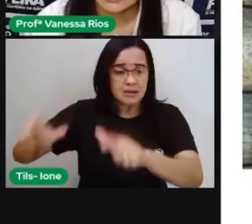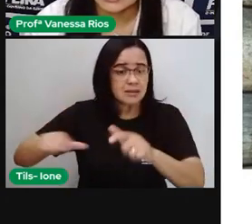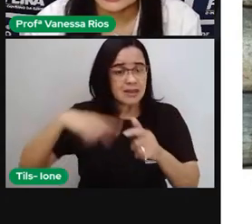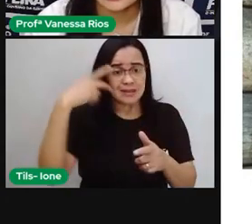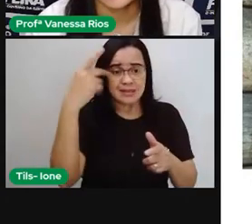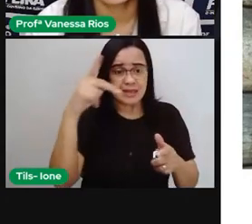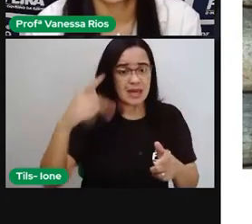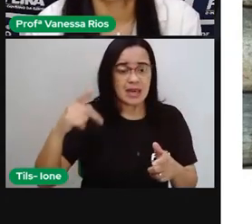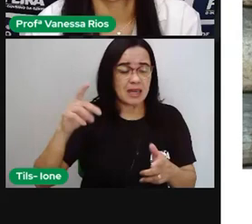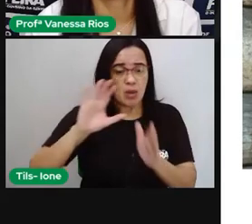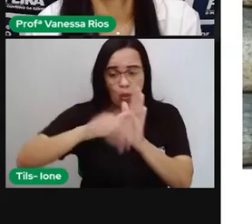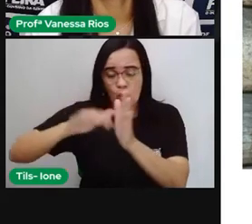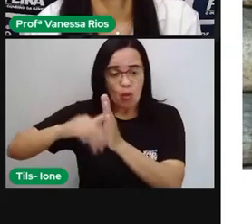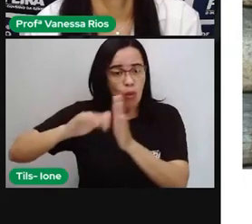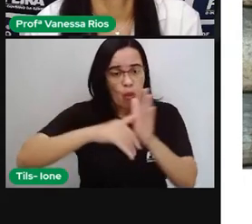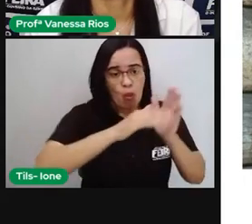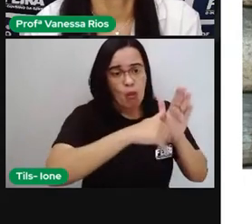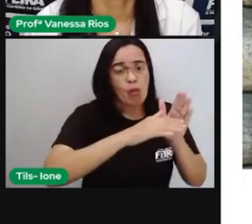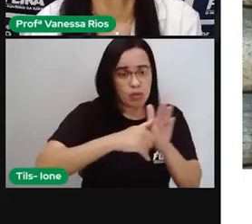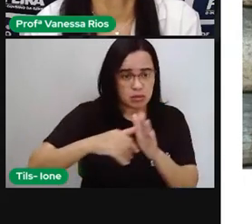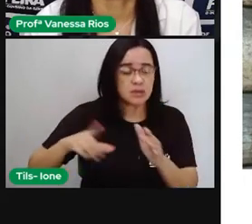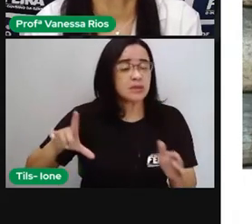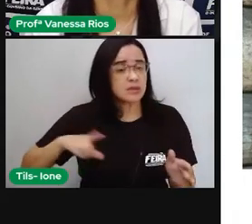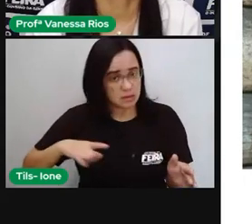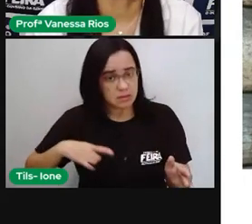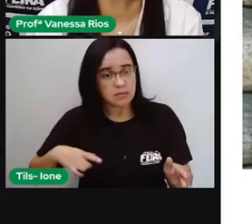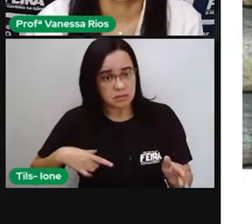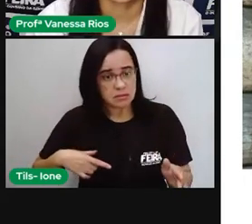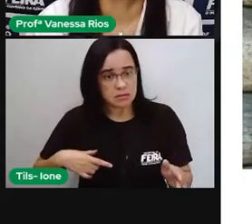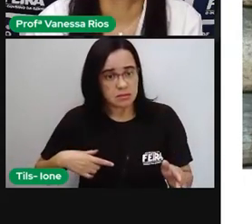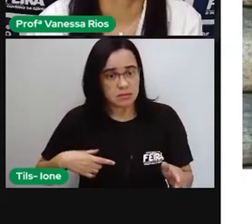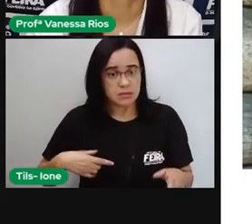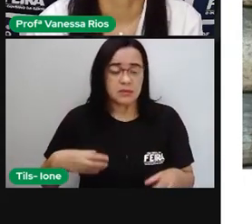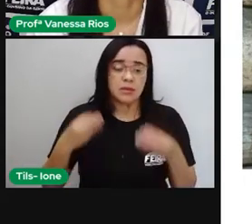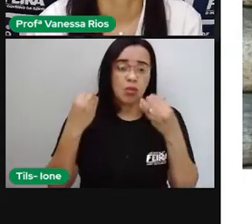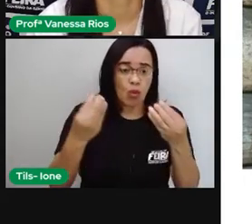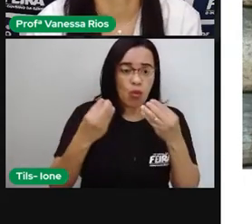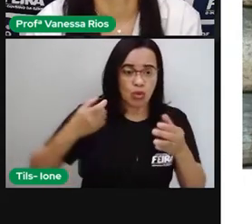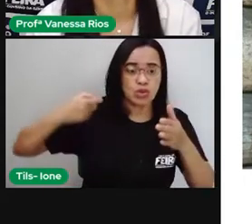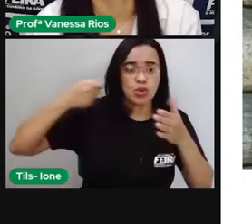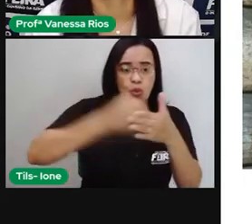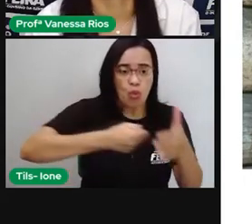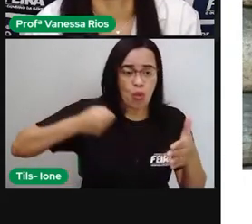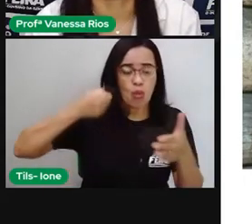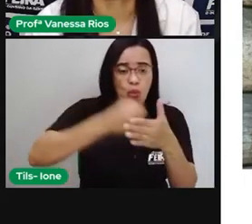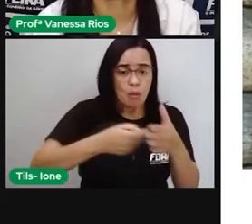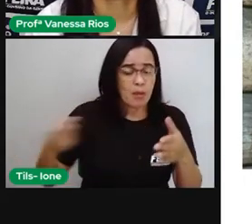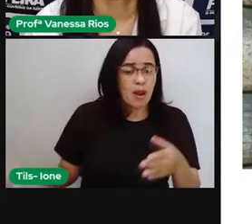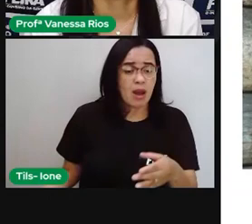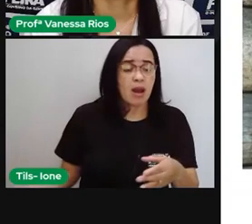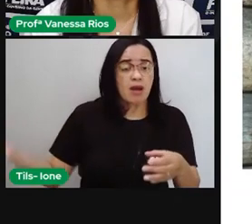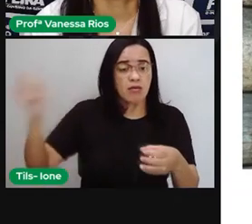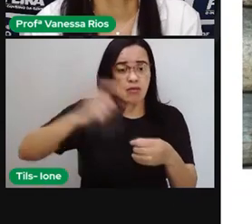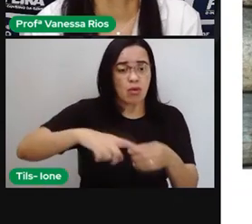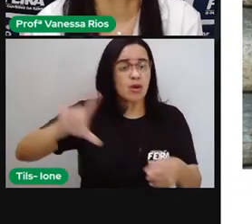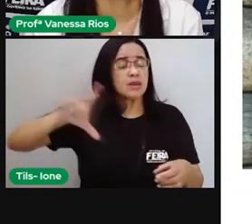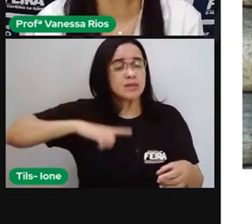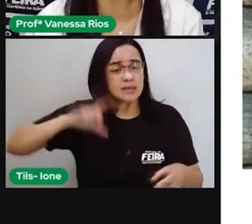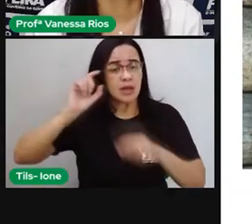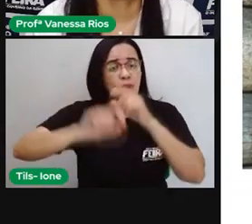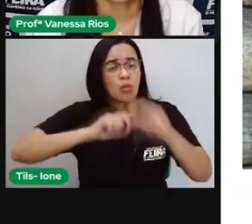movimentações e lutas desses povos para que as terras que já pertenciam a eles sejam devolvidas e que